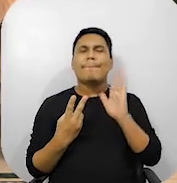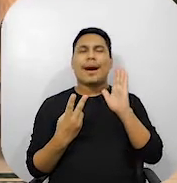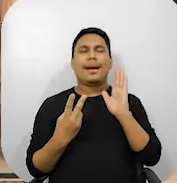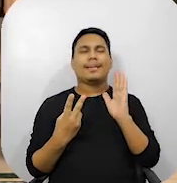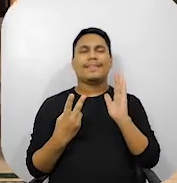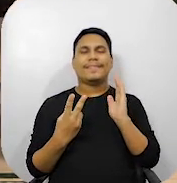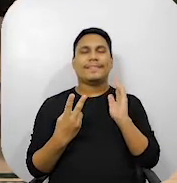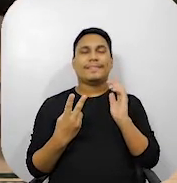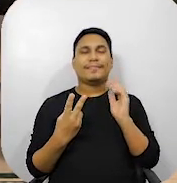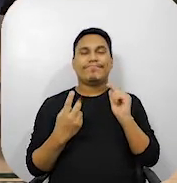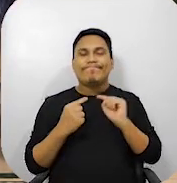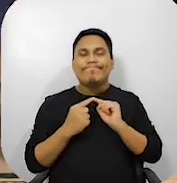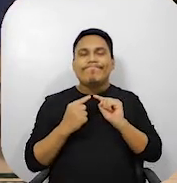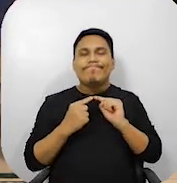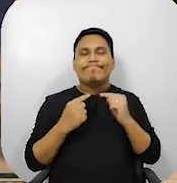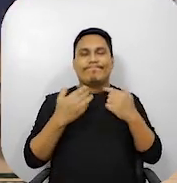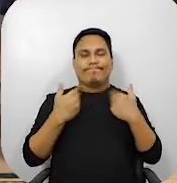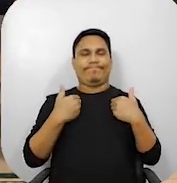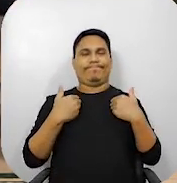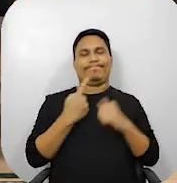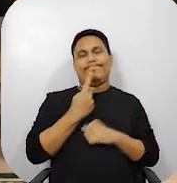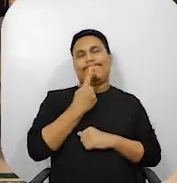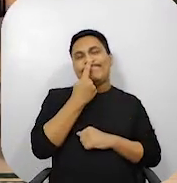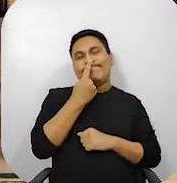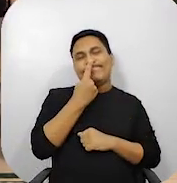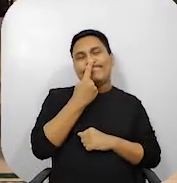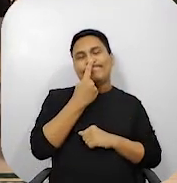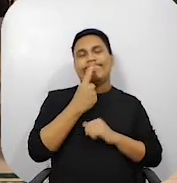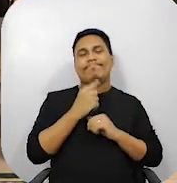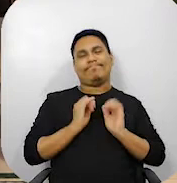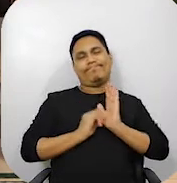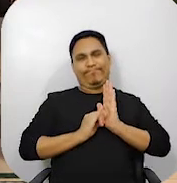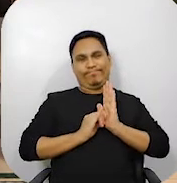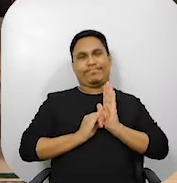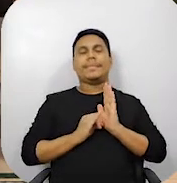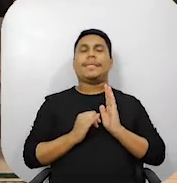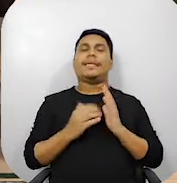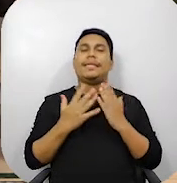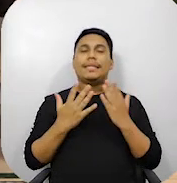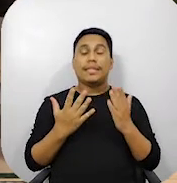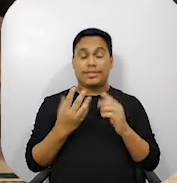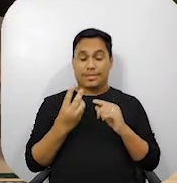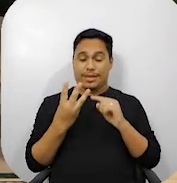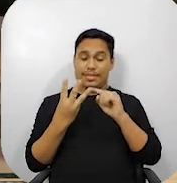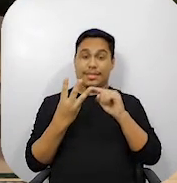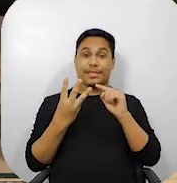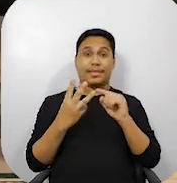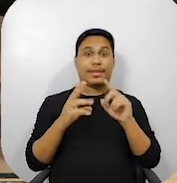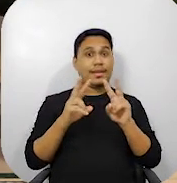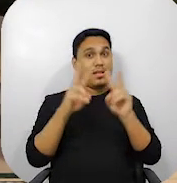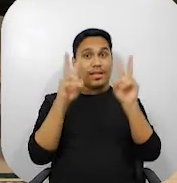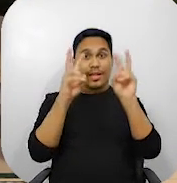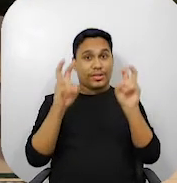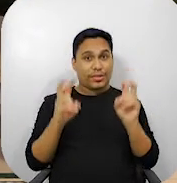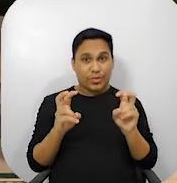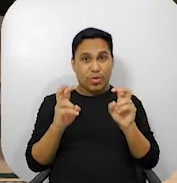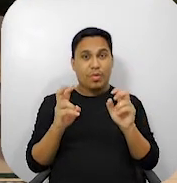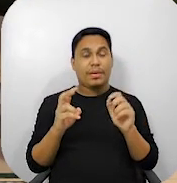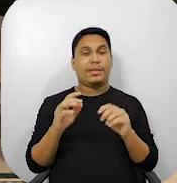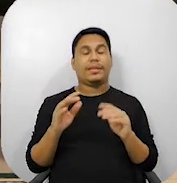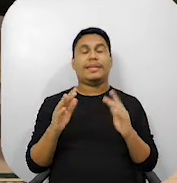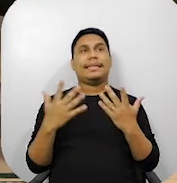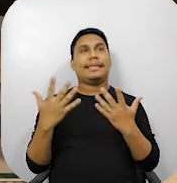e tem mais a ver comigo né Oi e a terceira é mais da ficção mesmo tem mais a ver